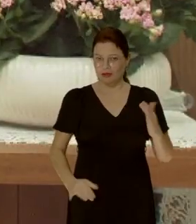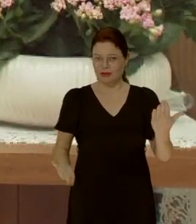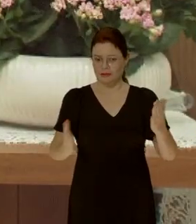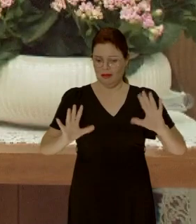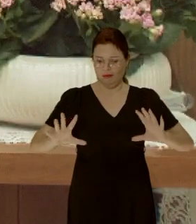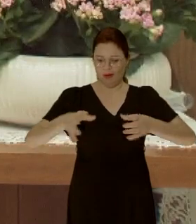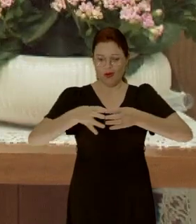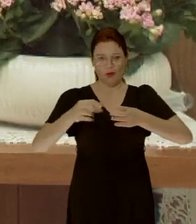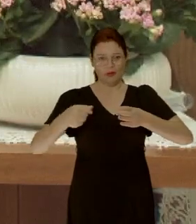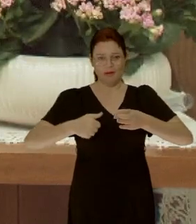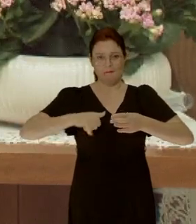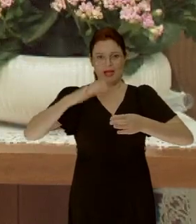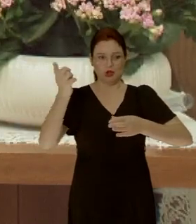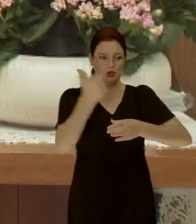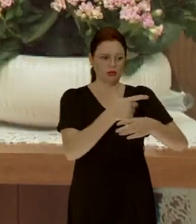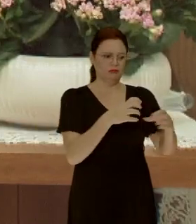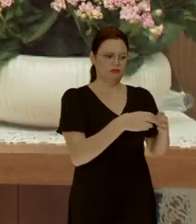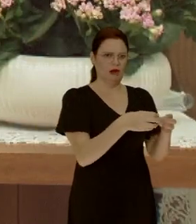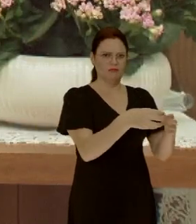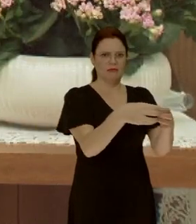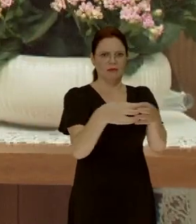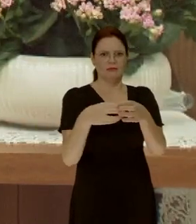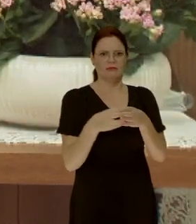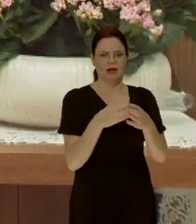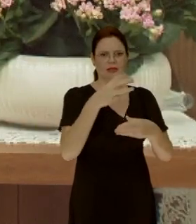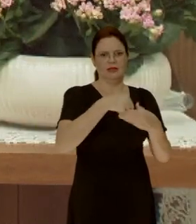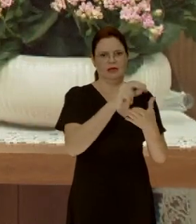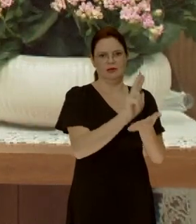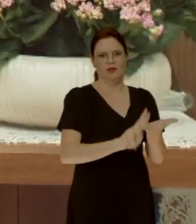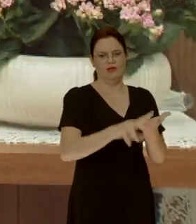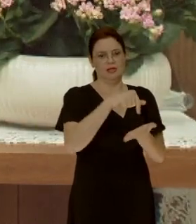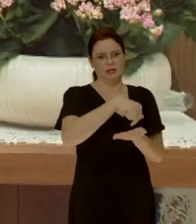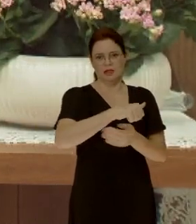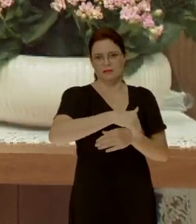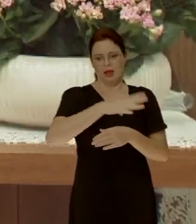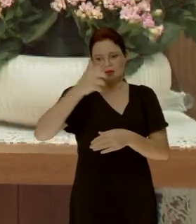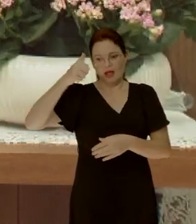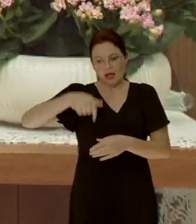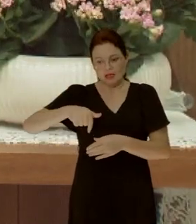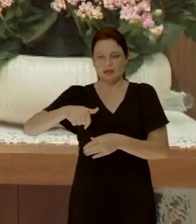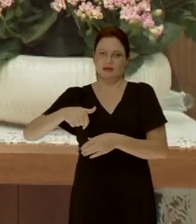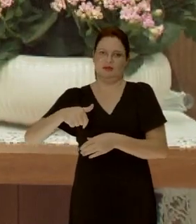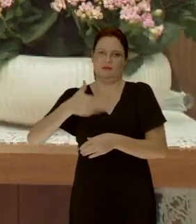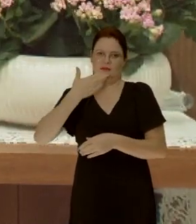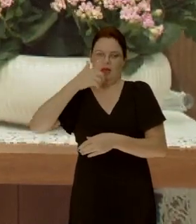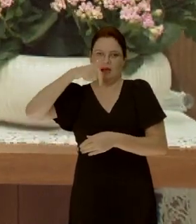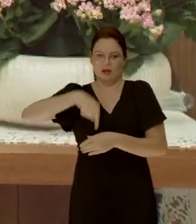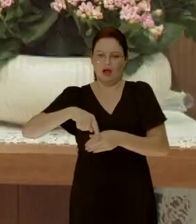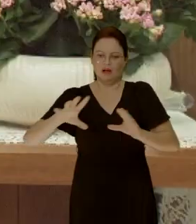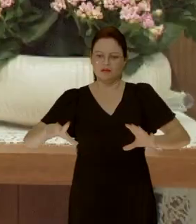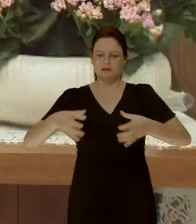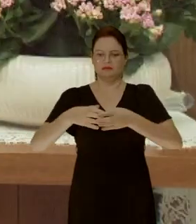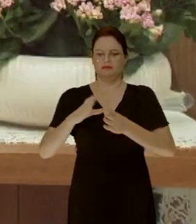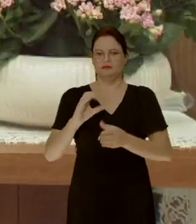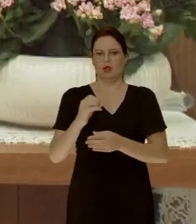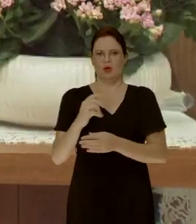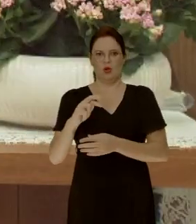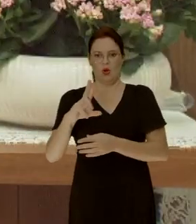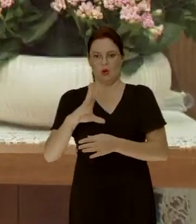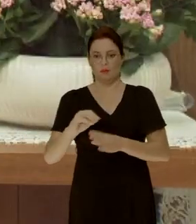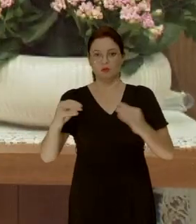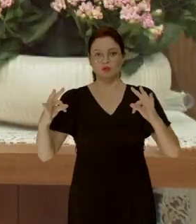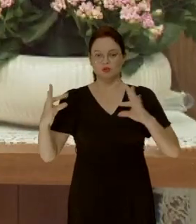departamento, muito mais do que um centro de informações, mas é um corpo, onde todas as